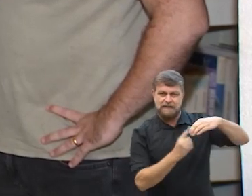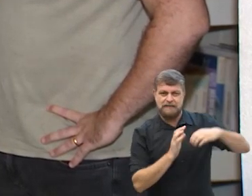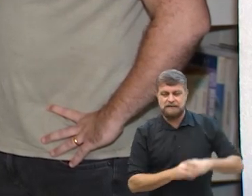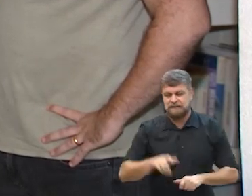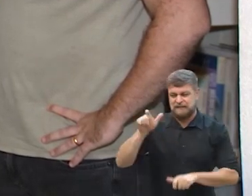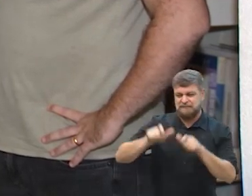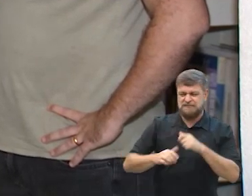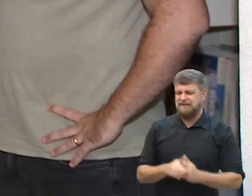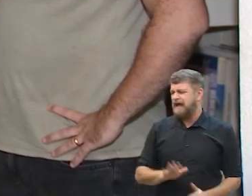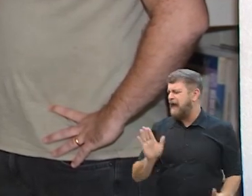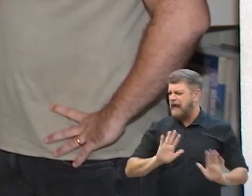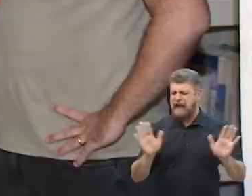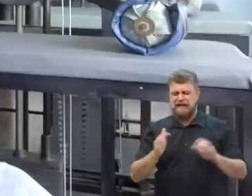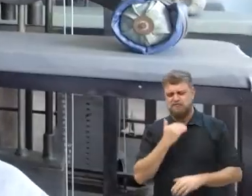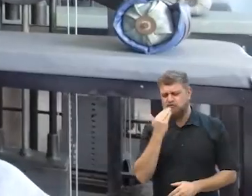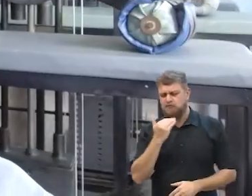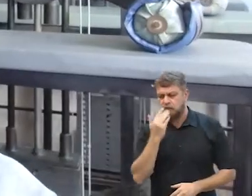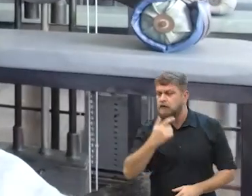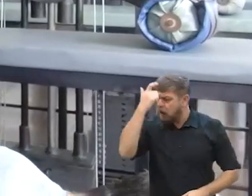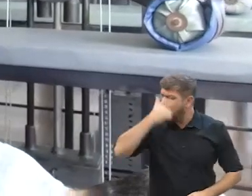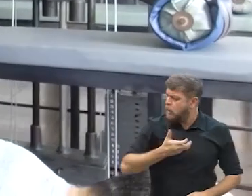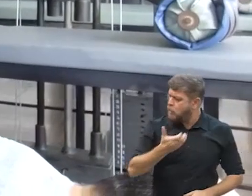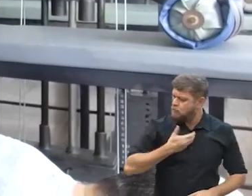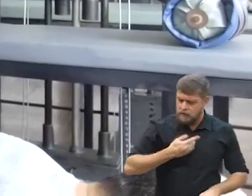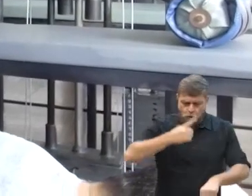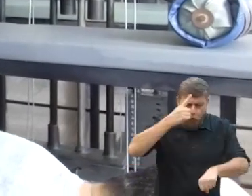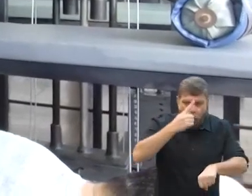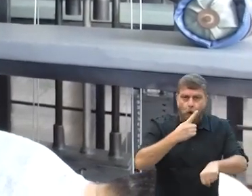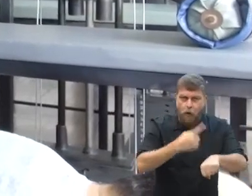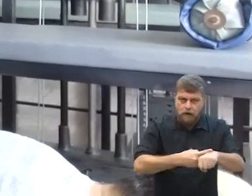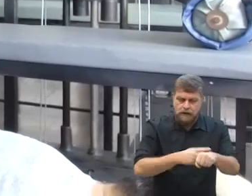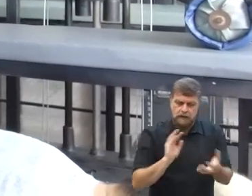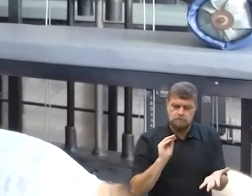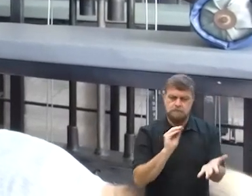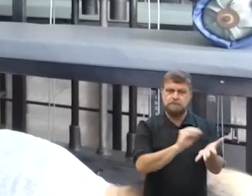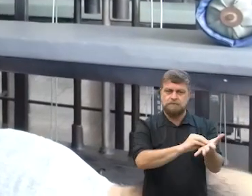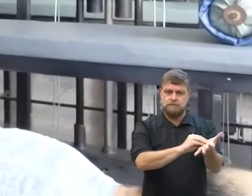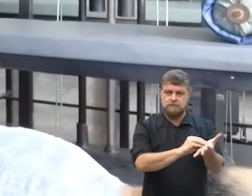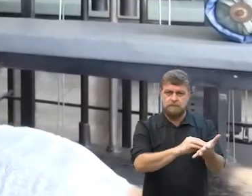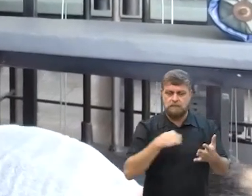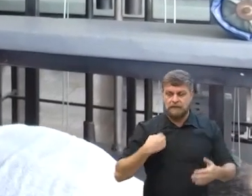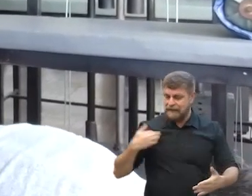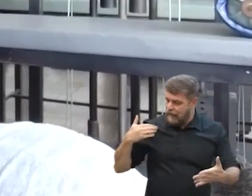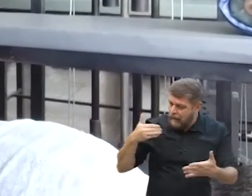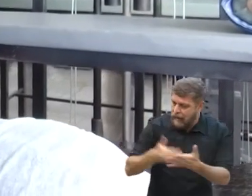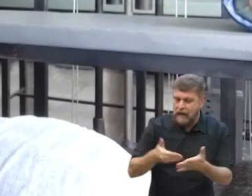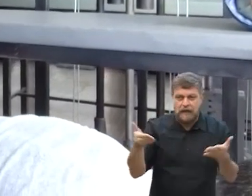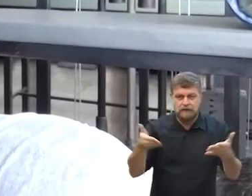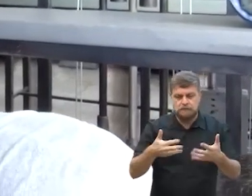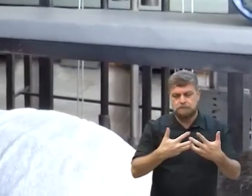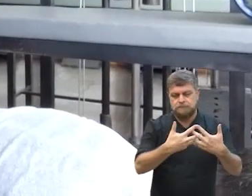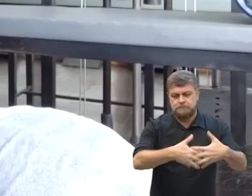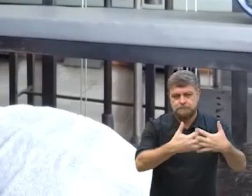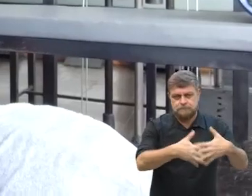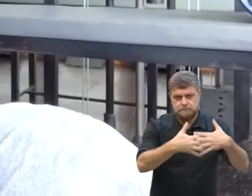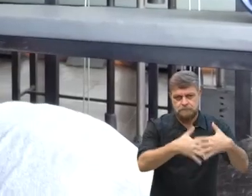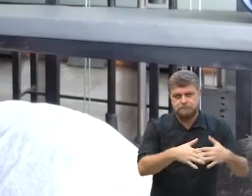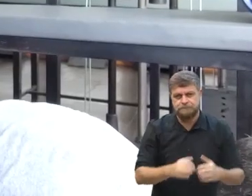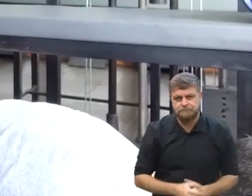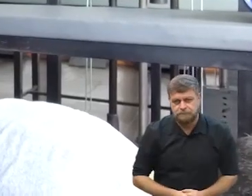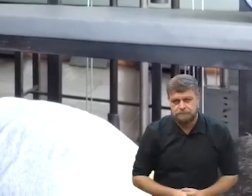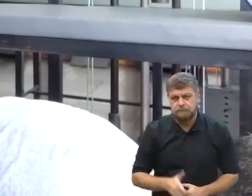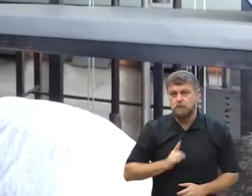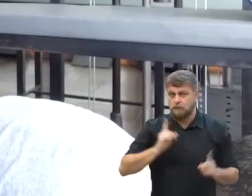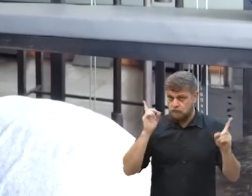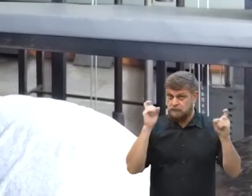pretensão, todo mundo falava, não existe isso. Eu falei, não, eu vou abrir com horário marcado, e estamos vivos até hoje nessa luta aí, com